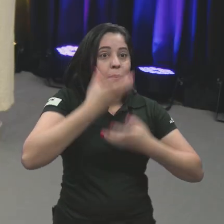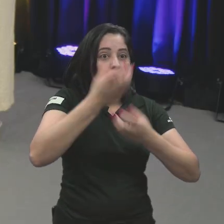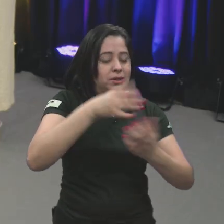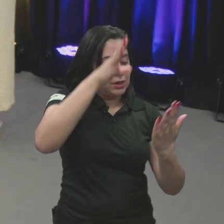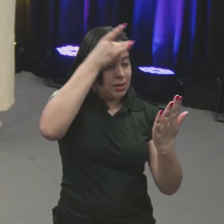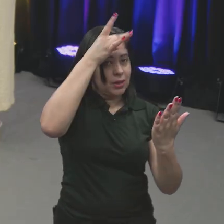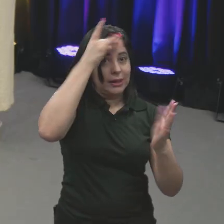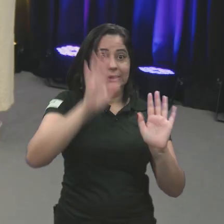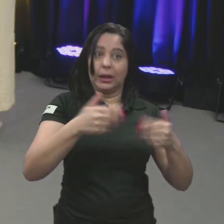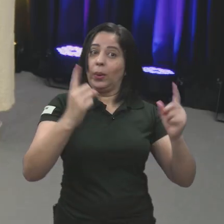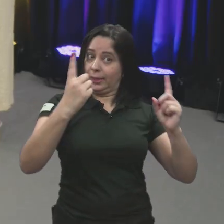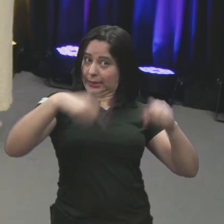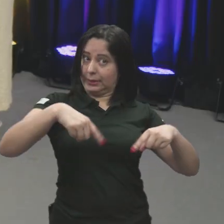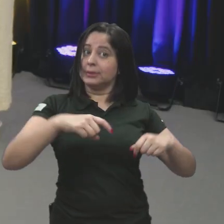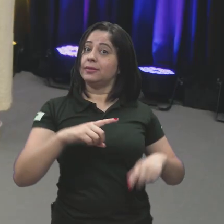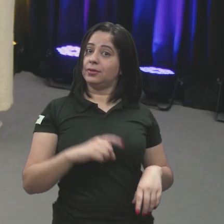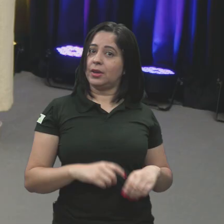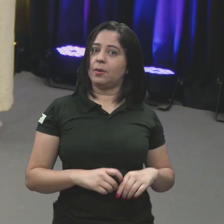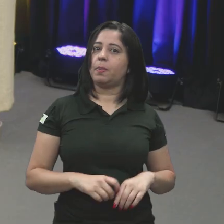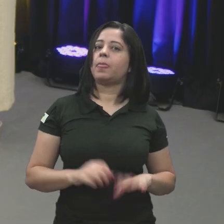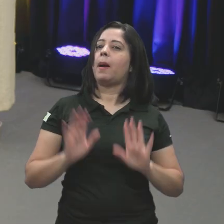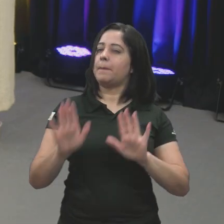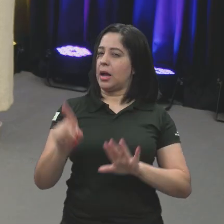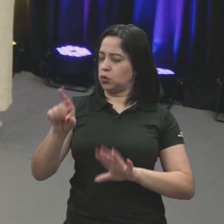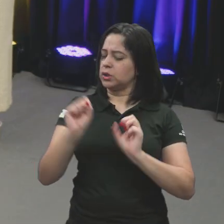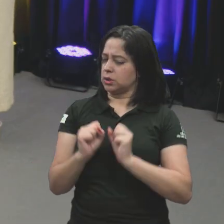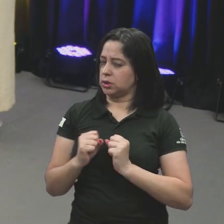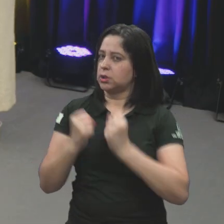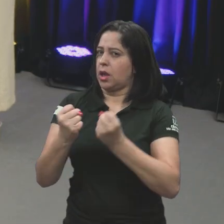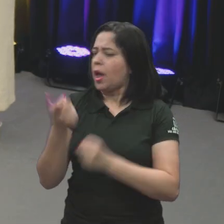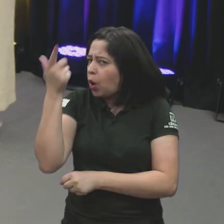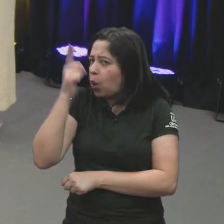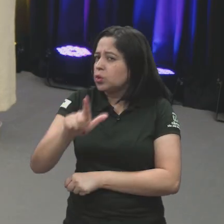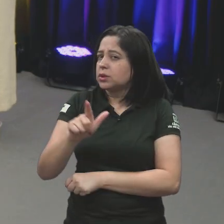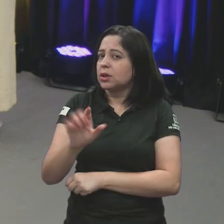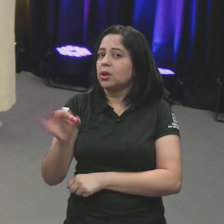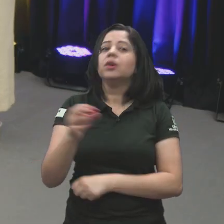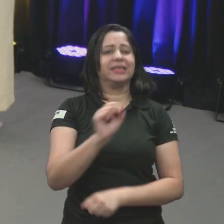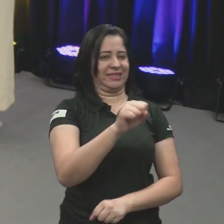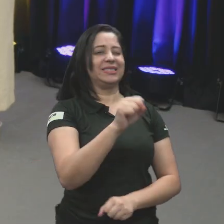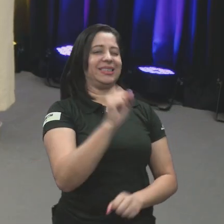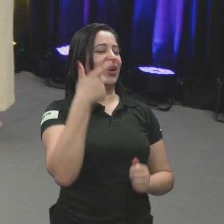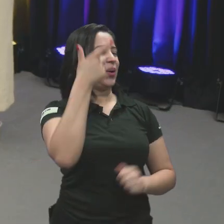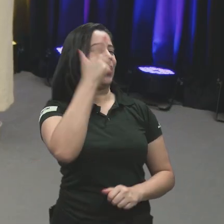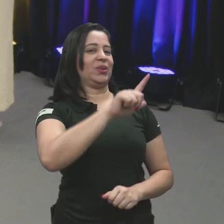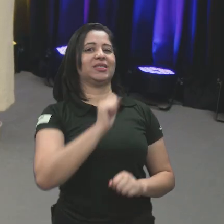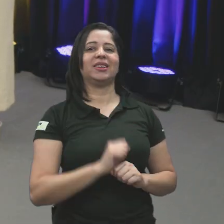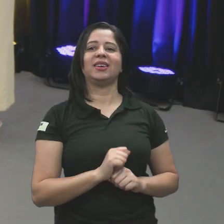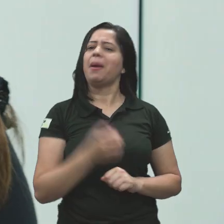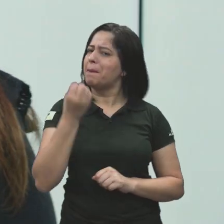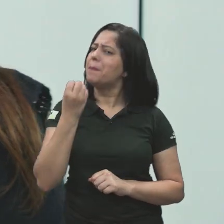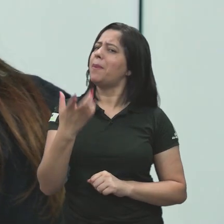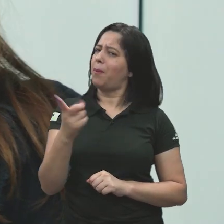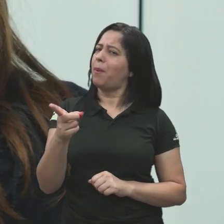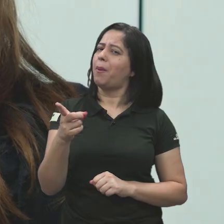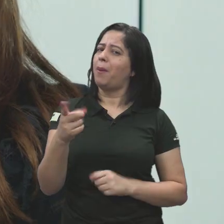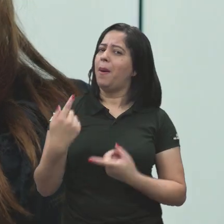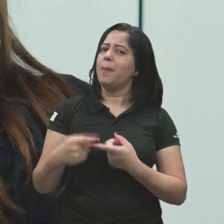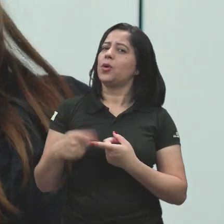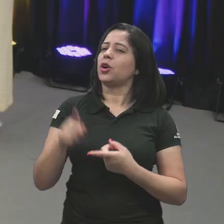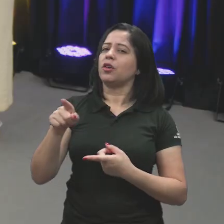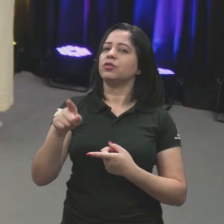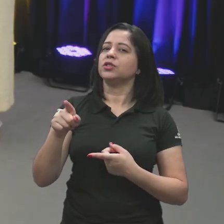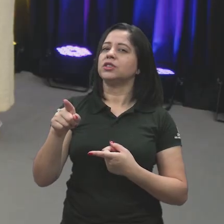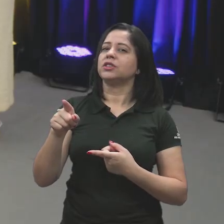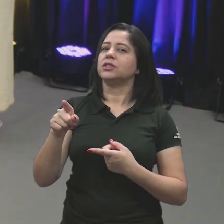uma missão. Uma missão, mas daí você teve que ser muito dedicada e no final você conseguiu. Consegui. E isso foi bom pra você, né? Sim. Pra te